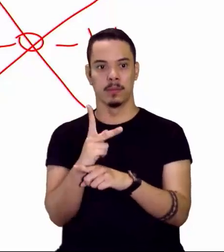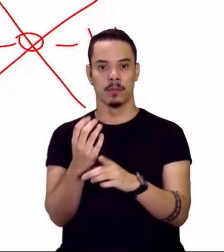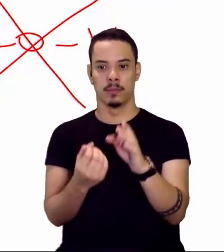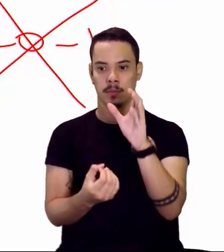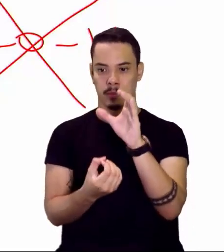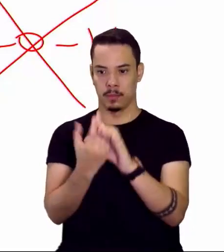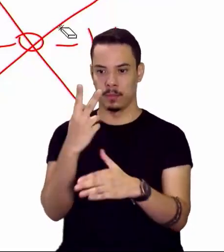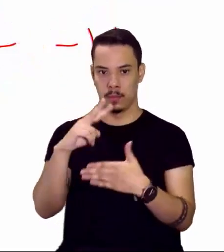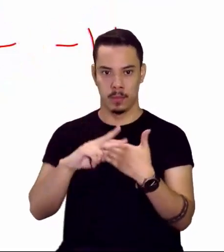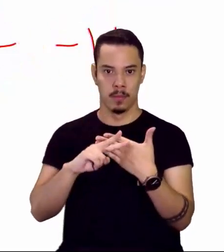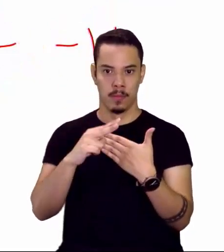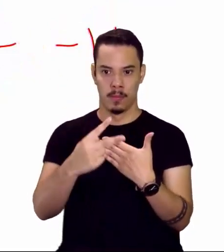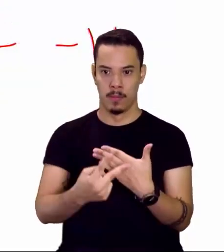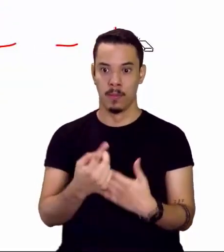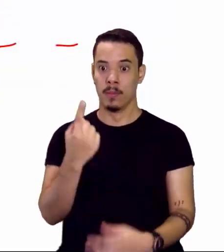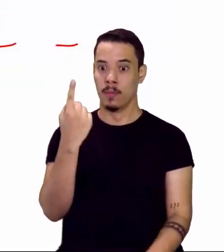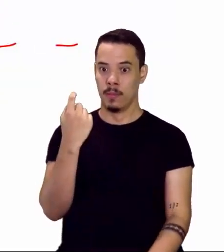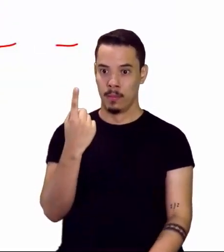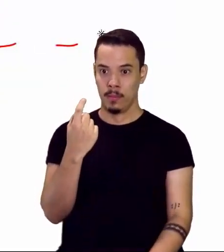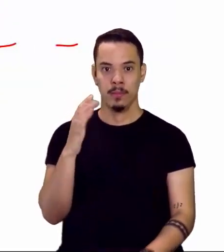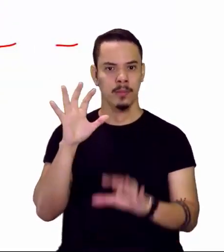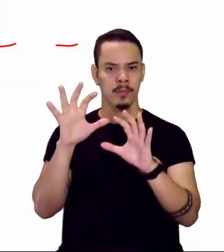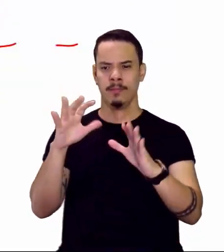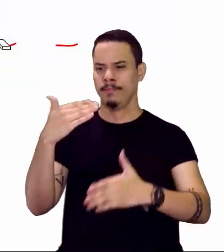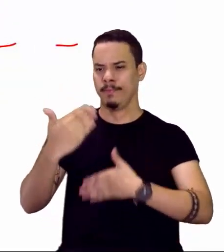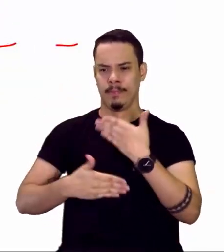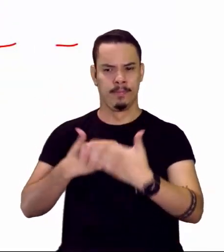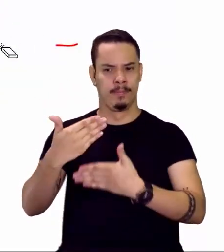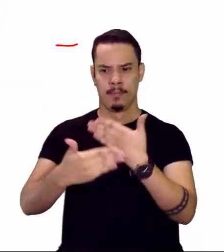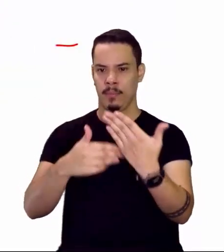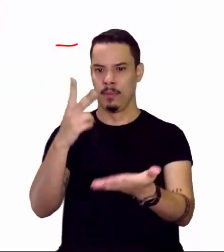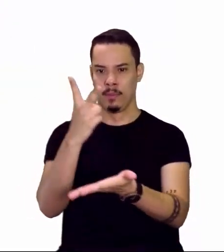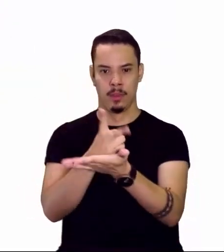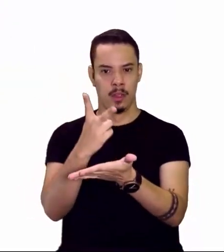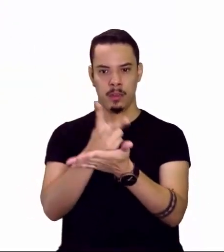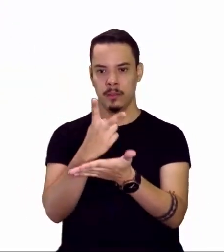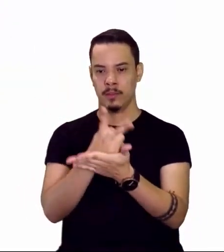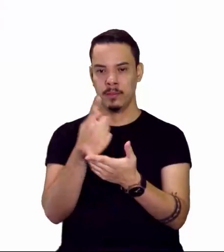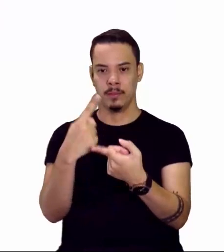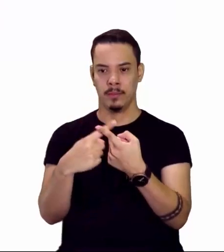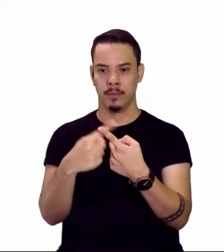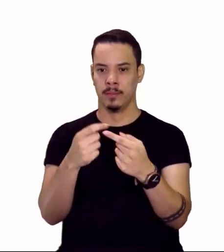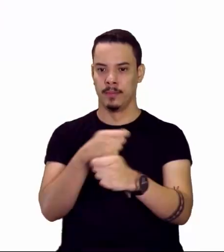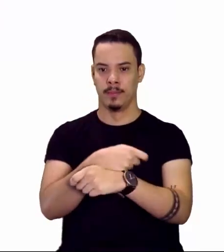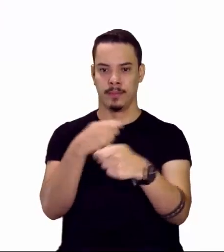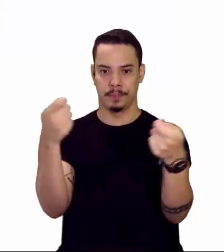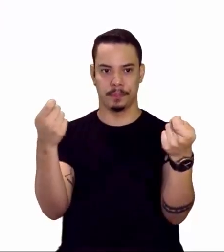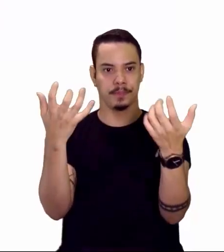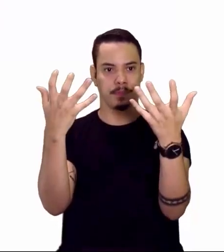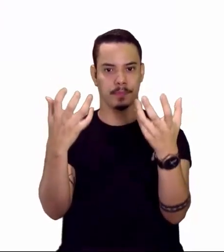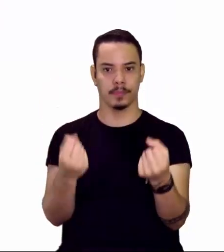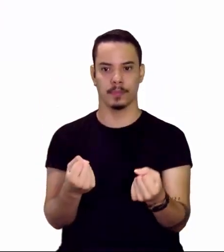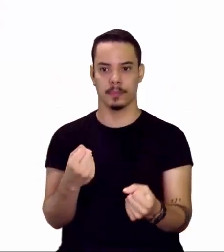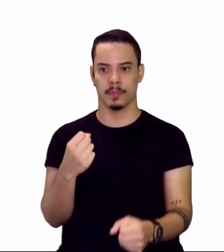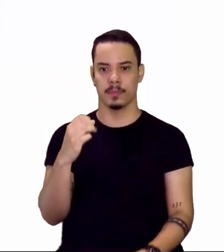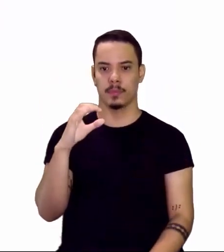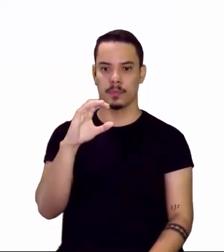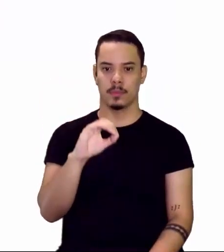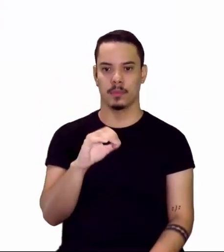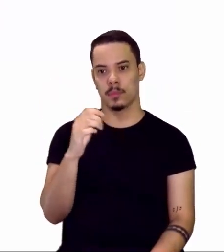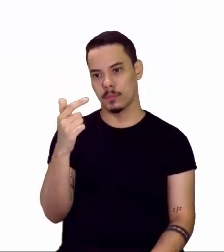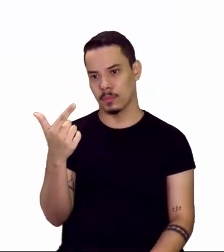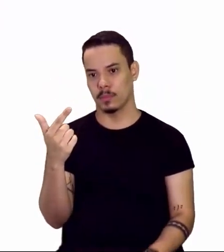consequentemente, um ângulo. E assim, sucessivamente, não ficando como o O2, como o